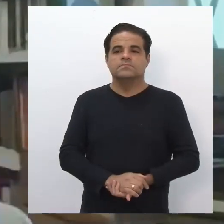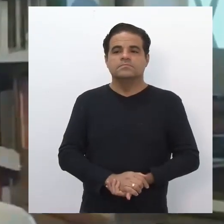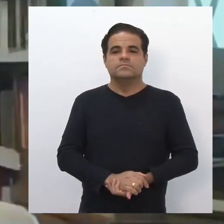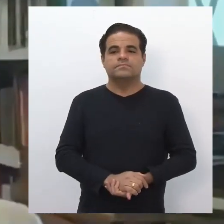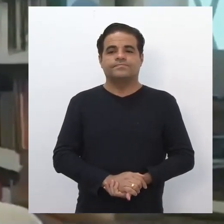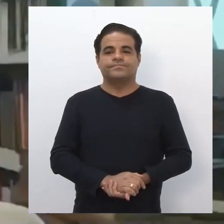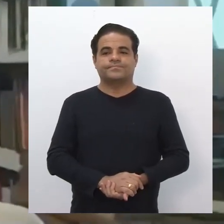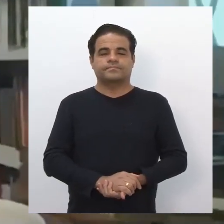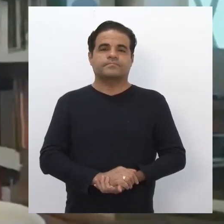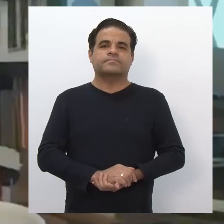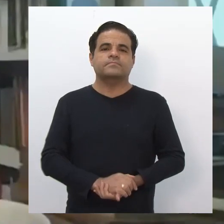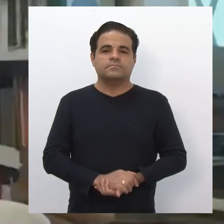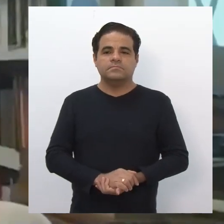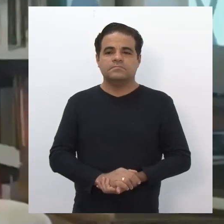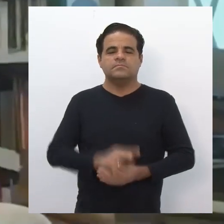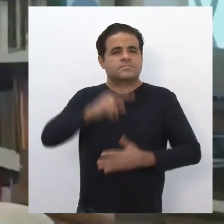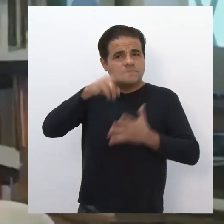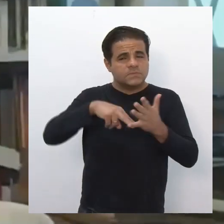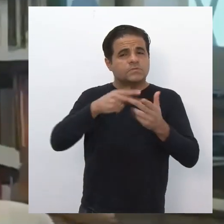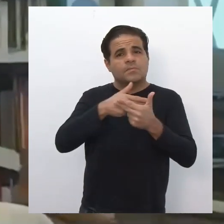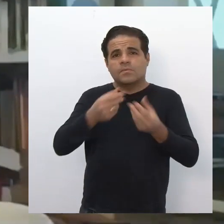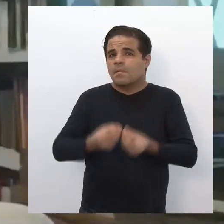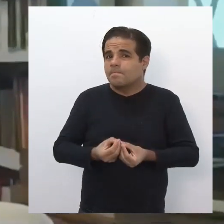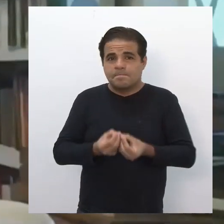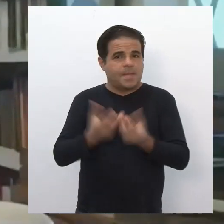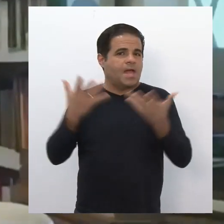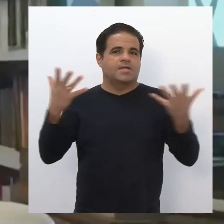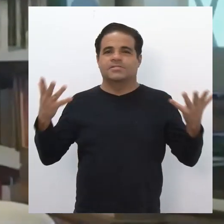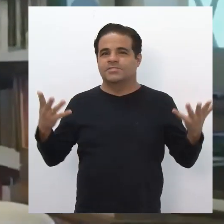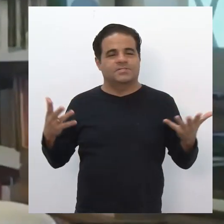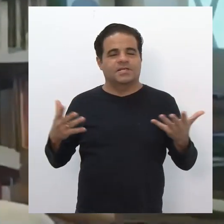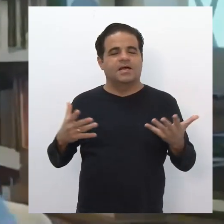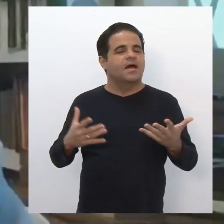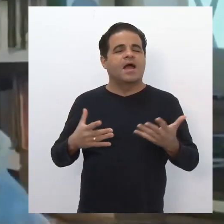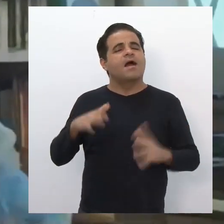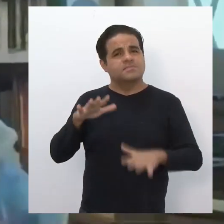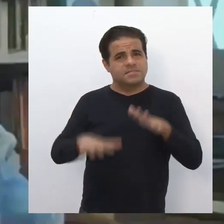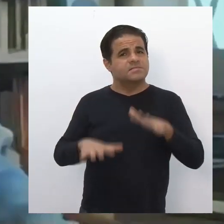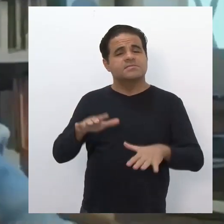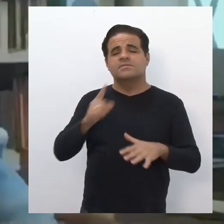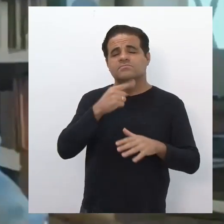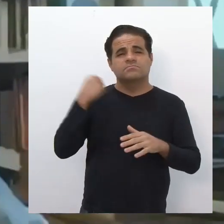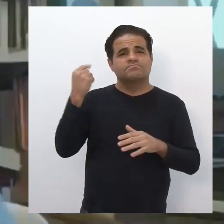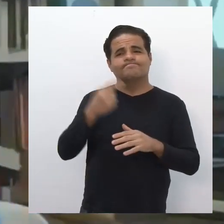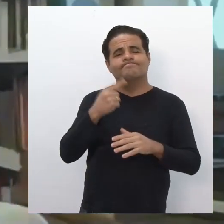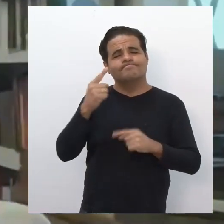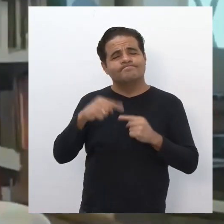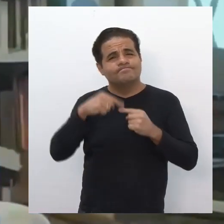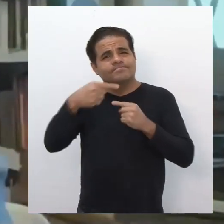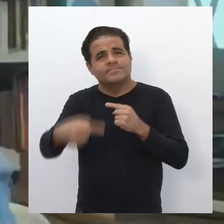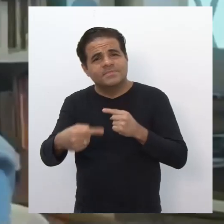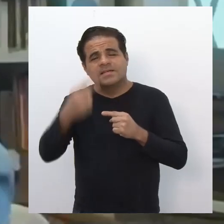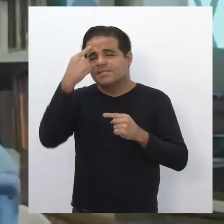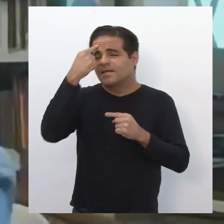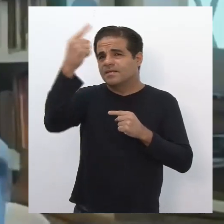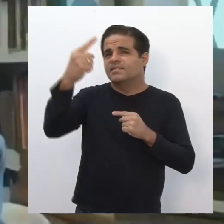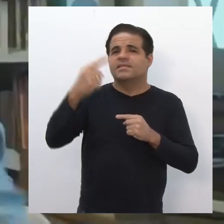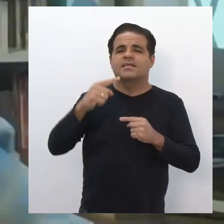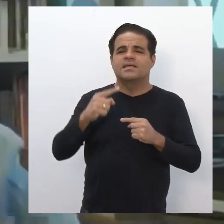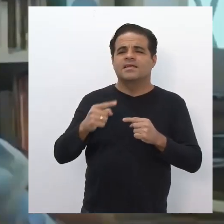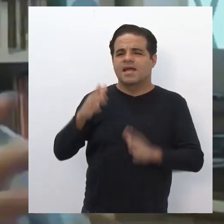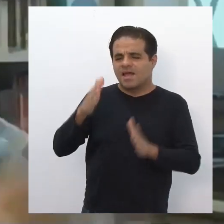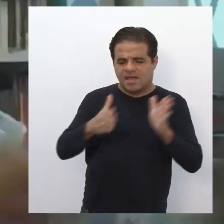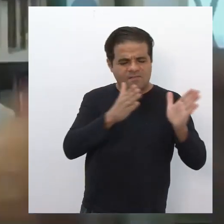Bom, leitura é uma mágica, a gente sabe disso, né? Quer dizer, às vezes a gente, por causa dessa ideia de que há